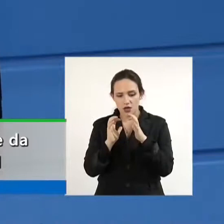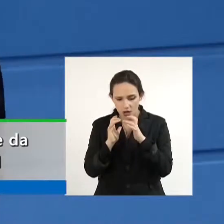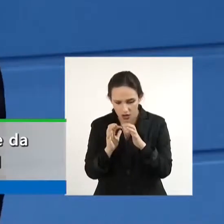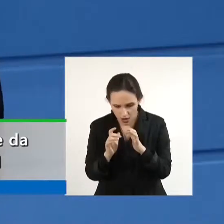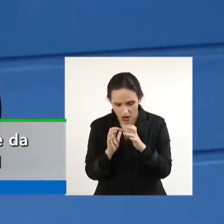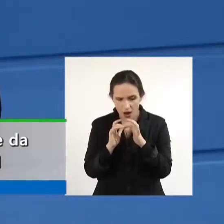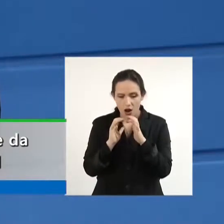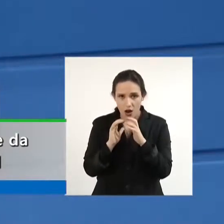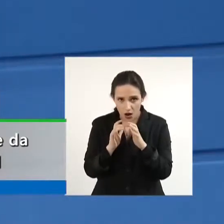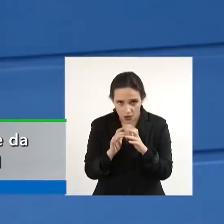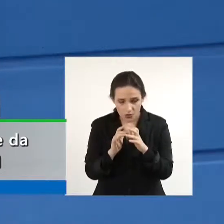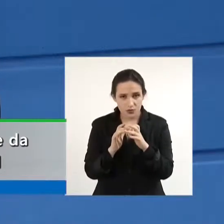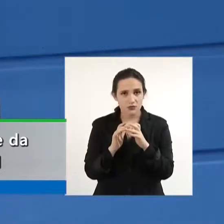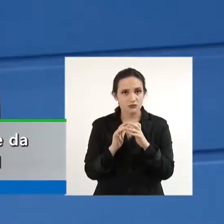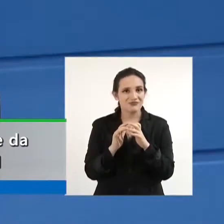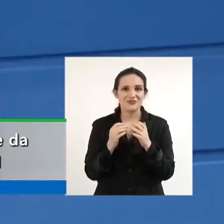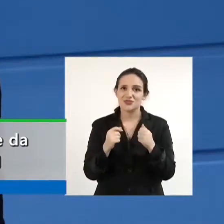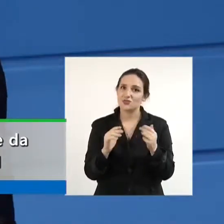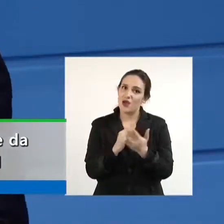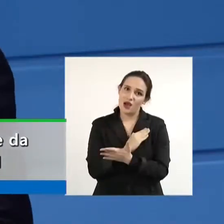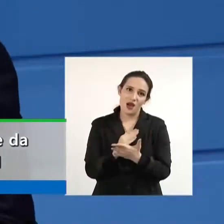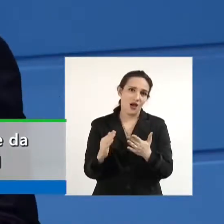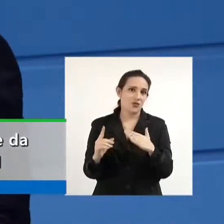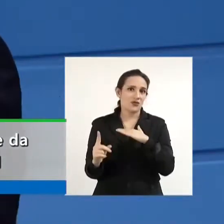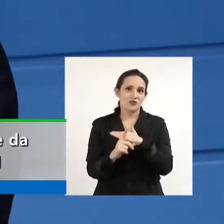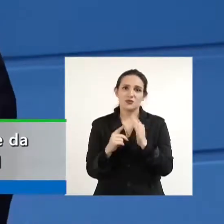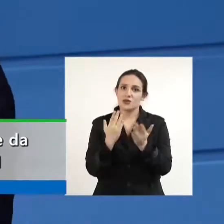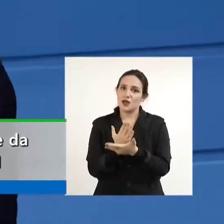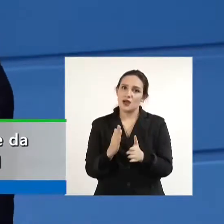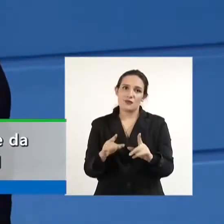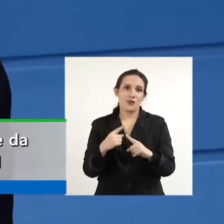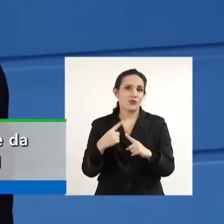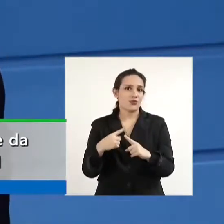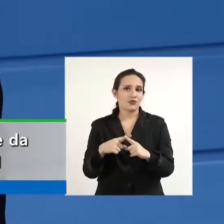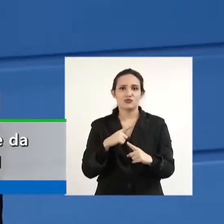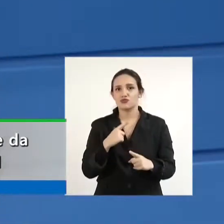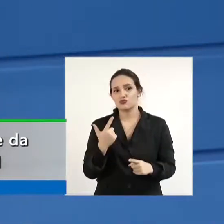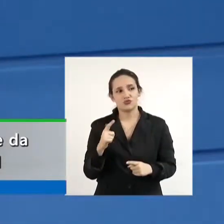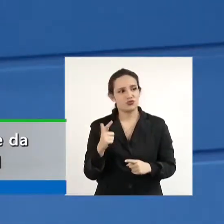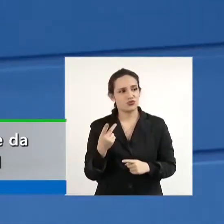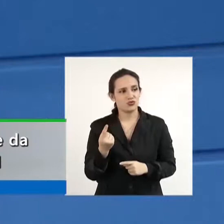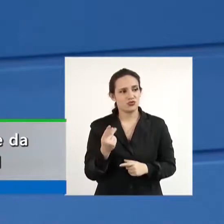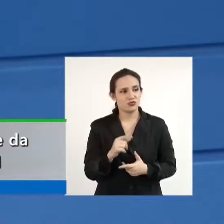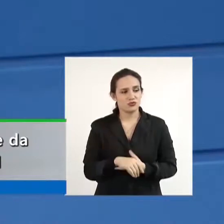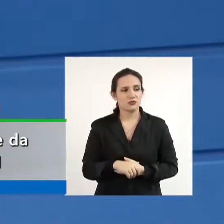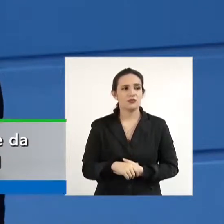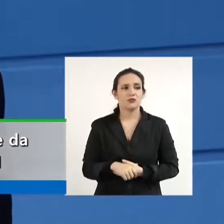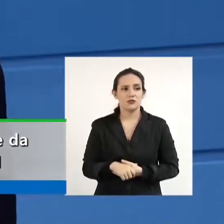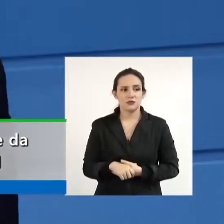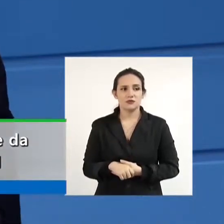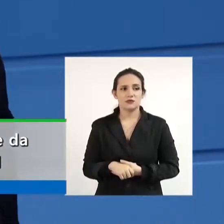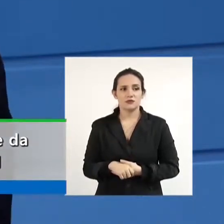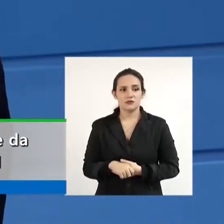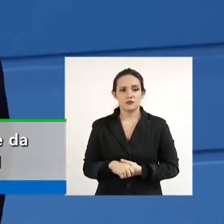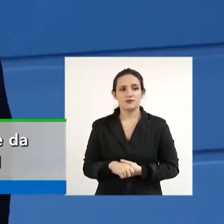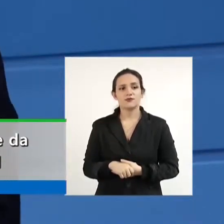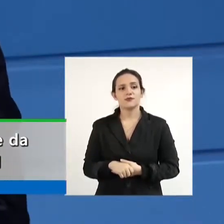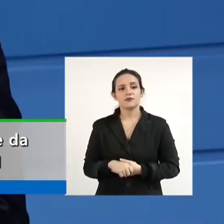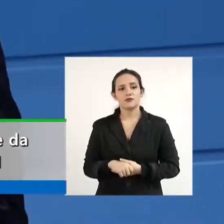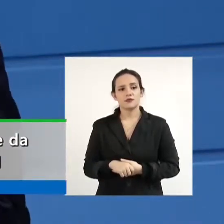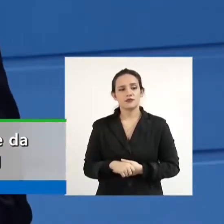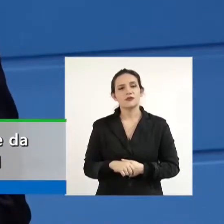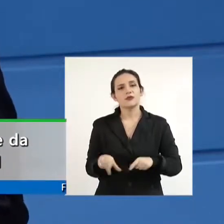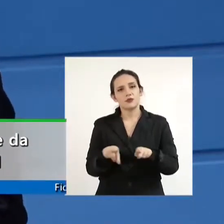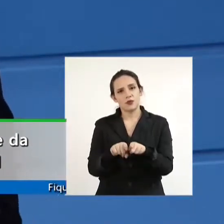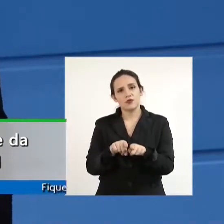que suspender alguns atendimentos na área da saúde por falta de recursos, né, de condições. E também,